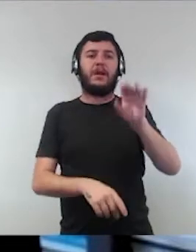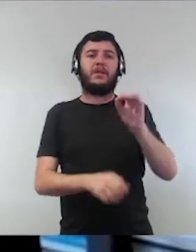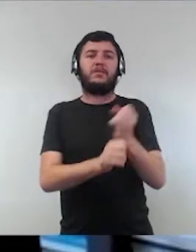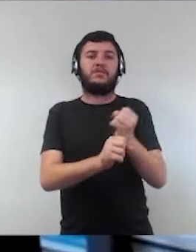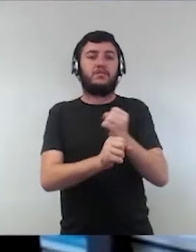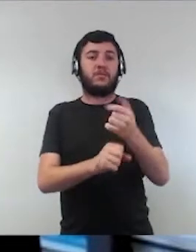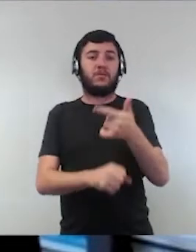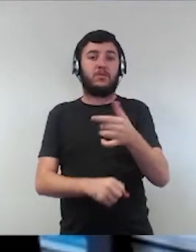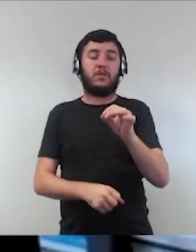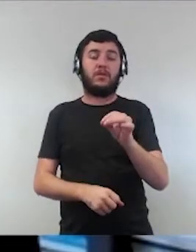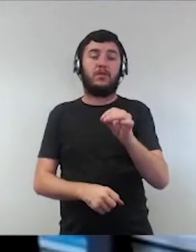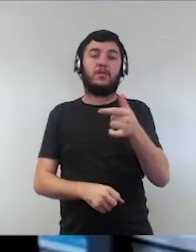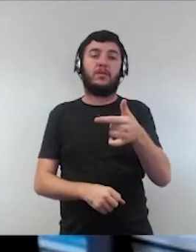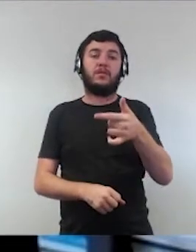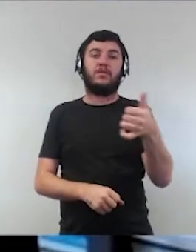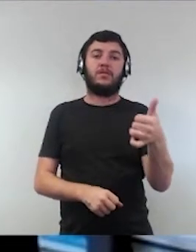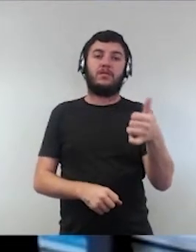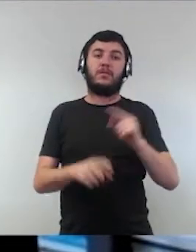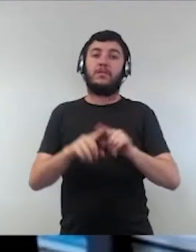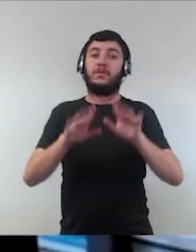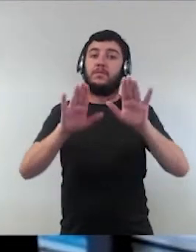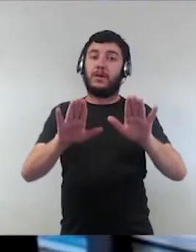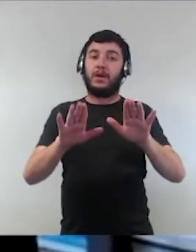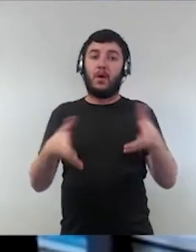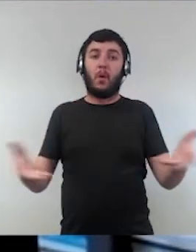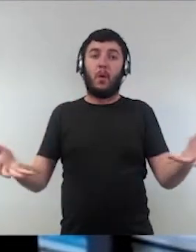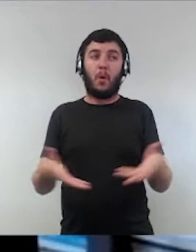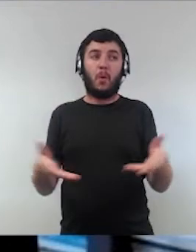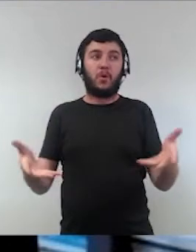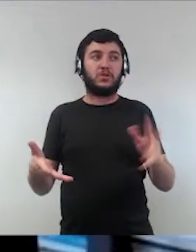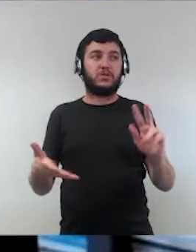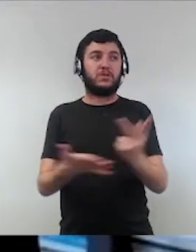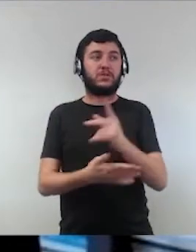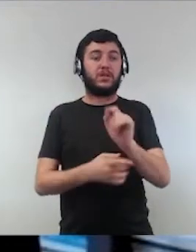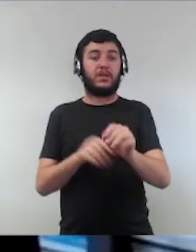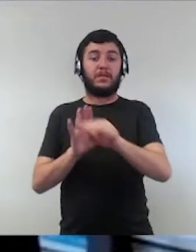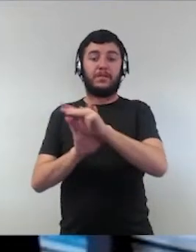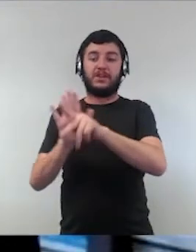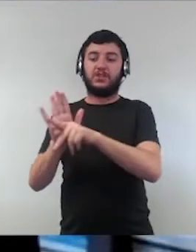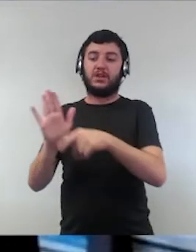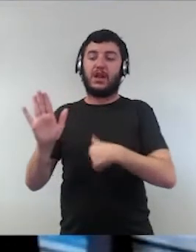que estamos hoje, se for rejeitada essa medida provisória,